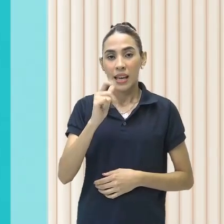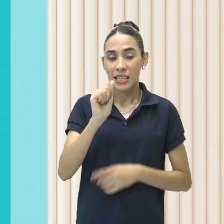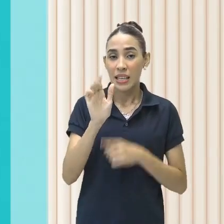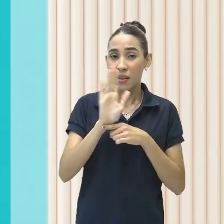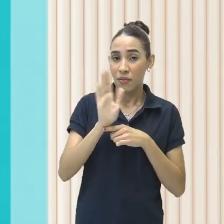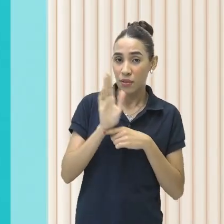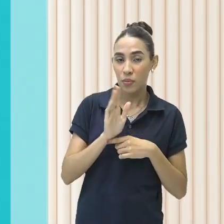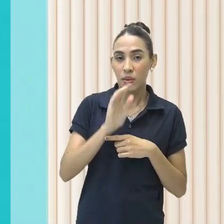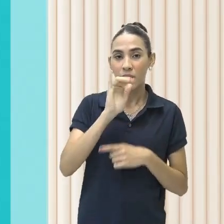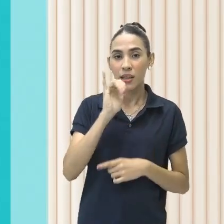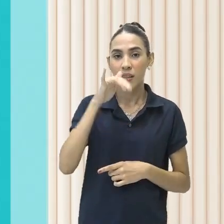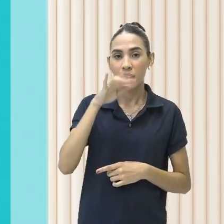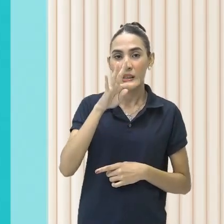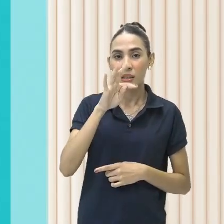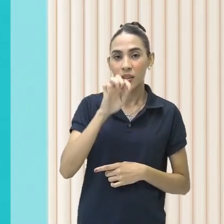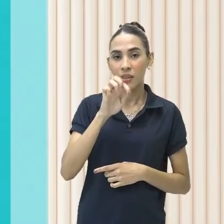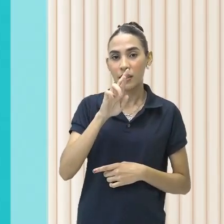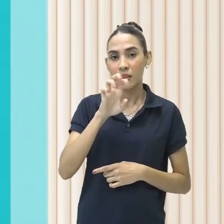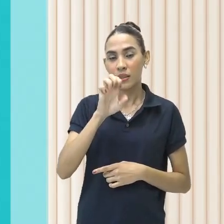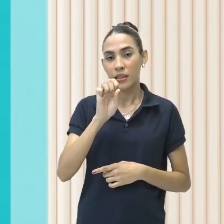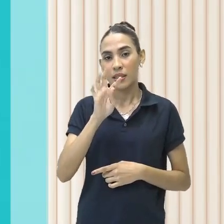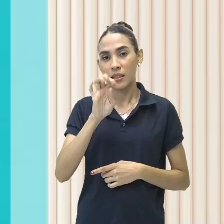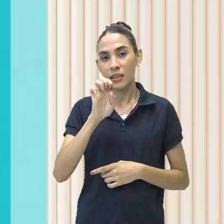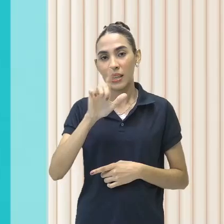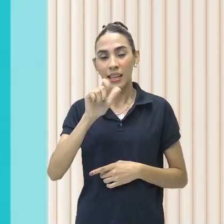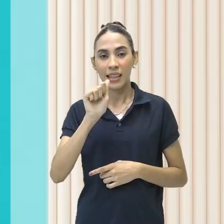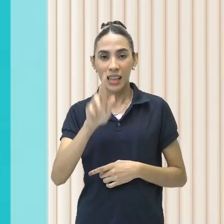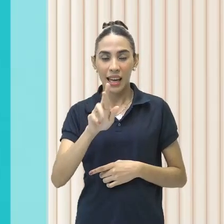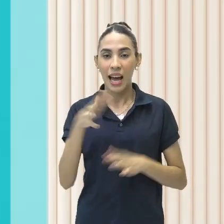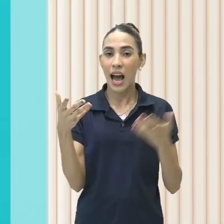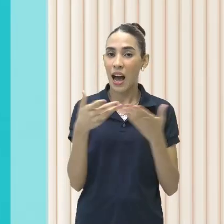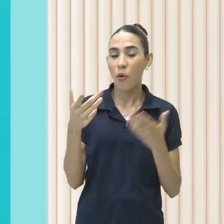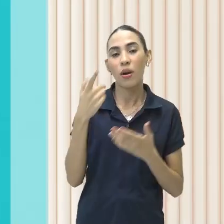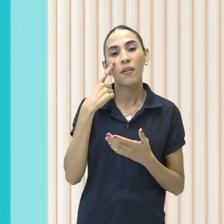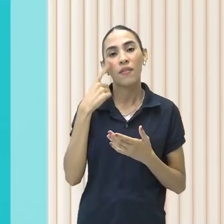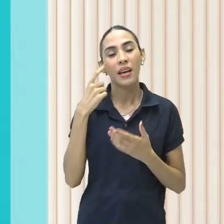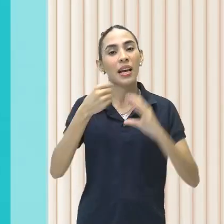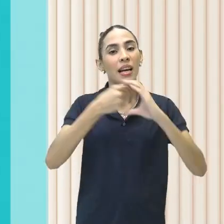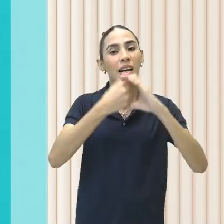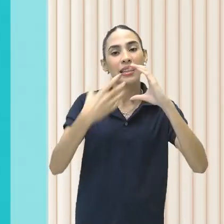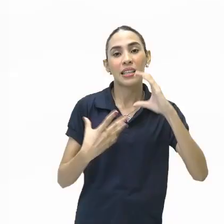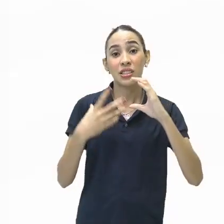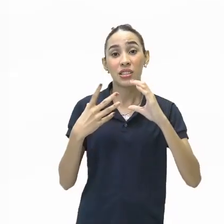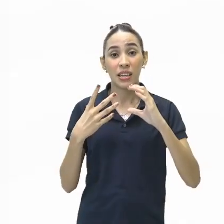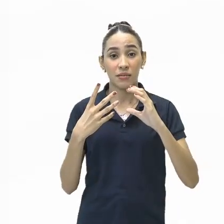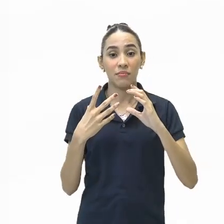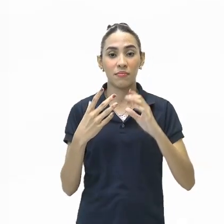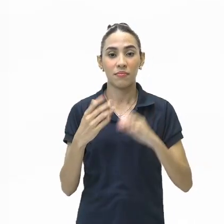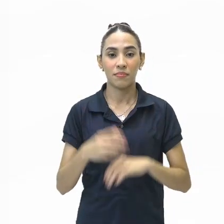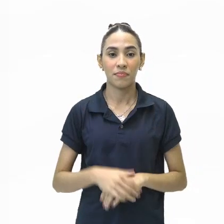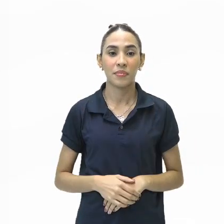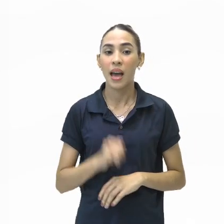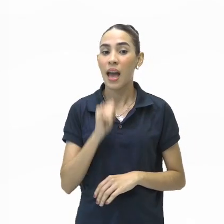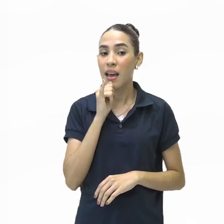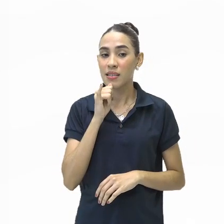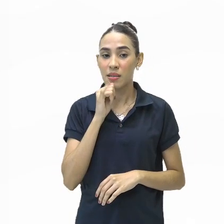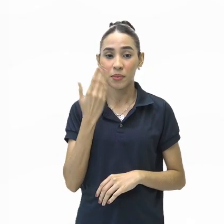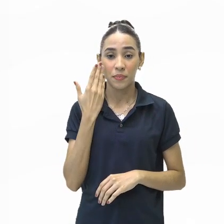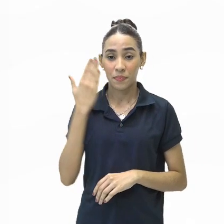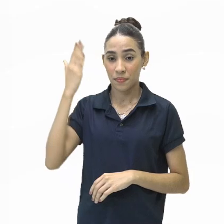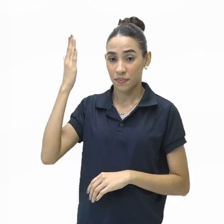filme Interestelar, e aí vamos verificar aqui os elementos que compõem, tá bom? Essa resenha. Então, vejam